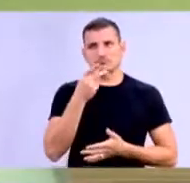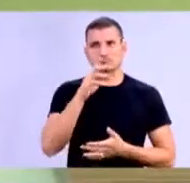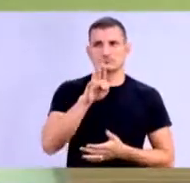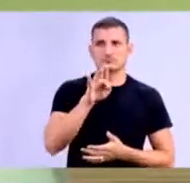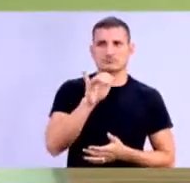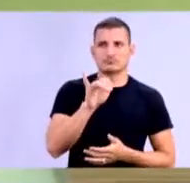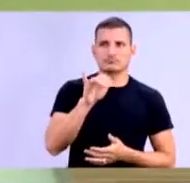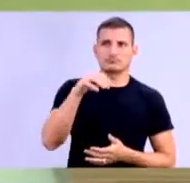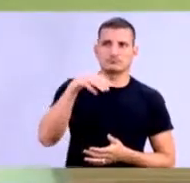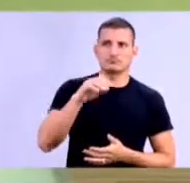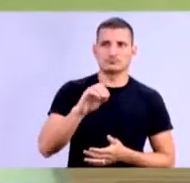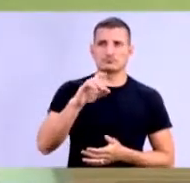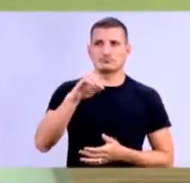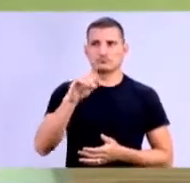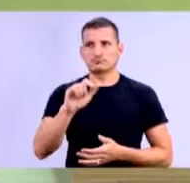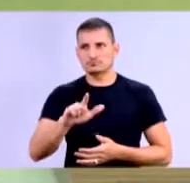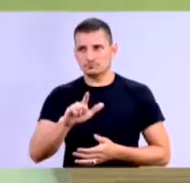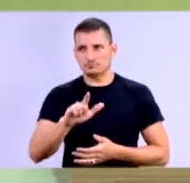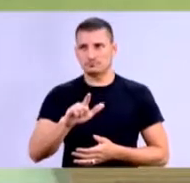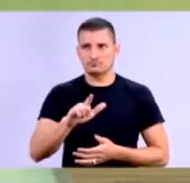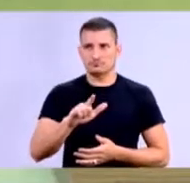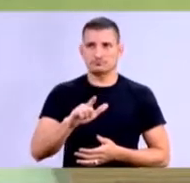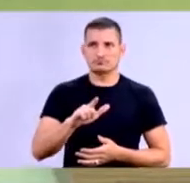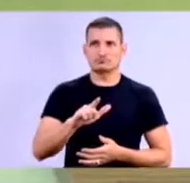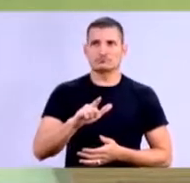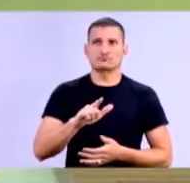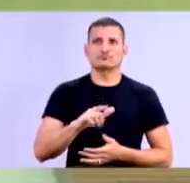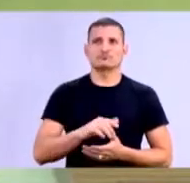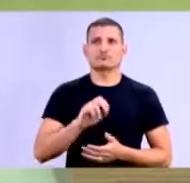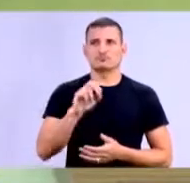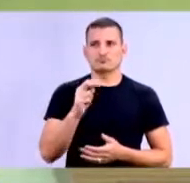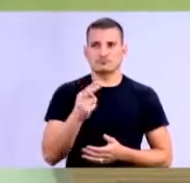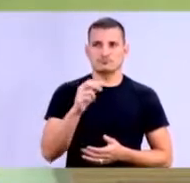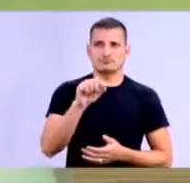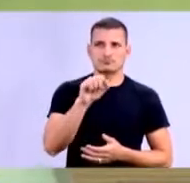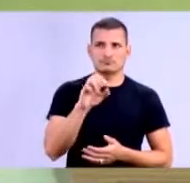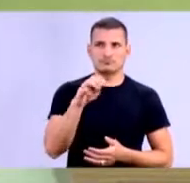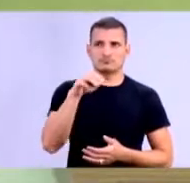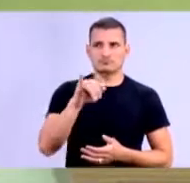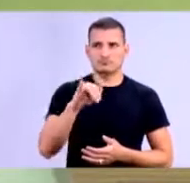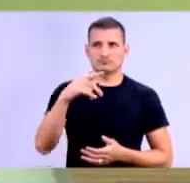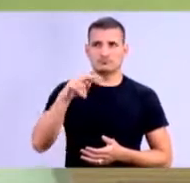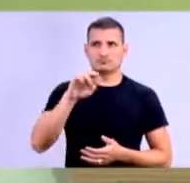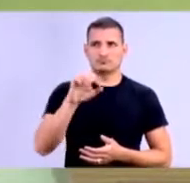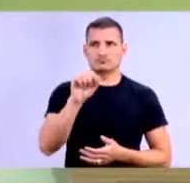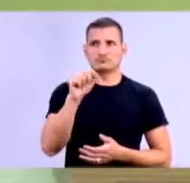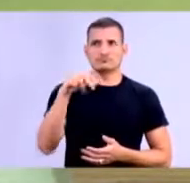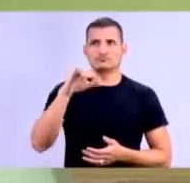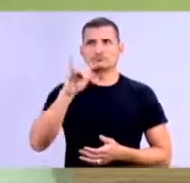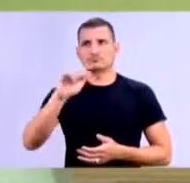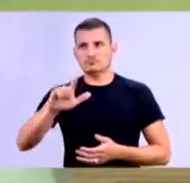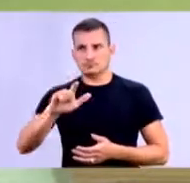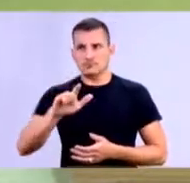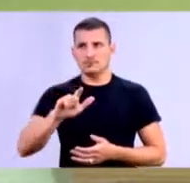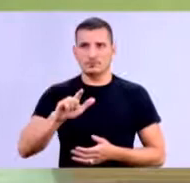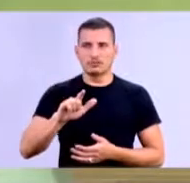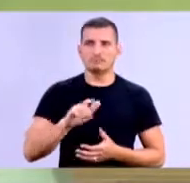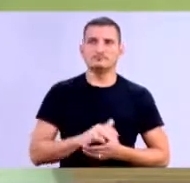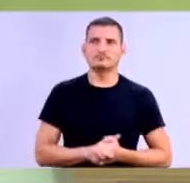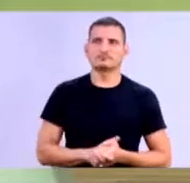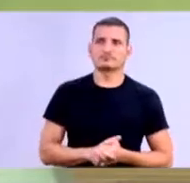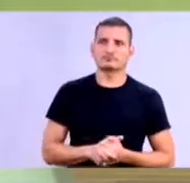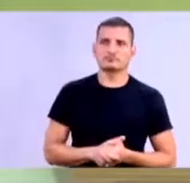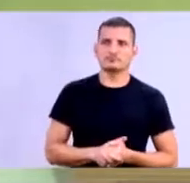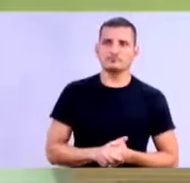dizer, combina as duas modalidades, ou semipresencial, que são momentos presenciais e uma outra